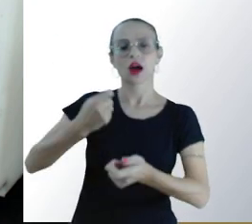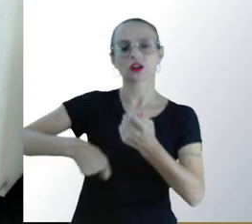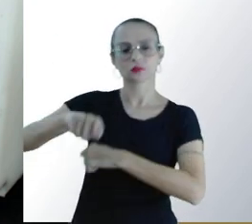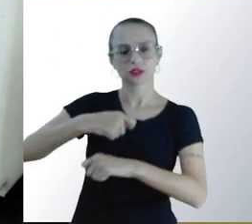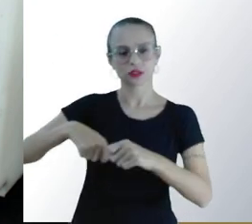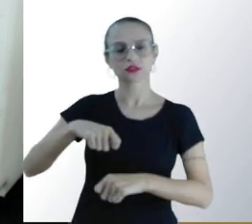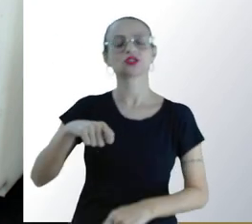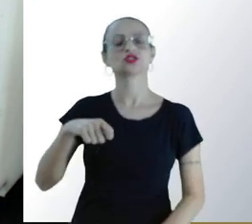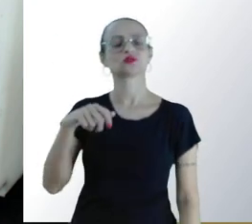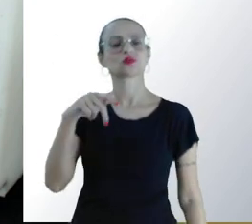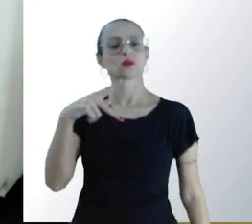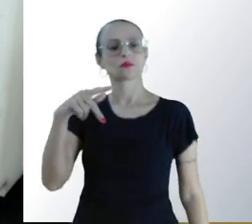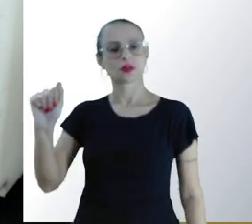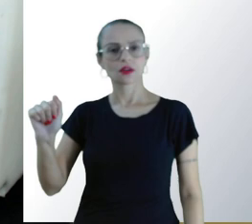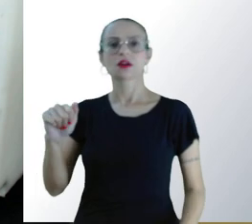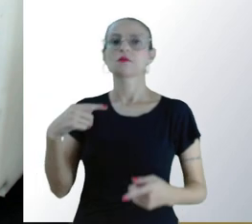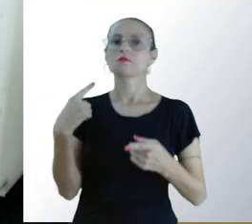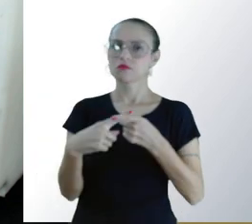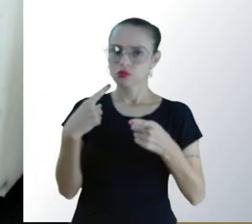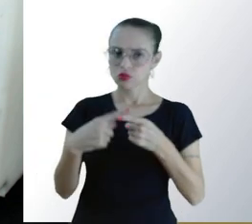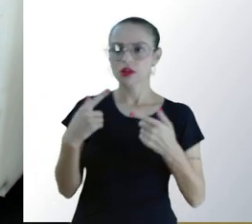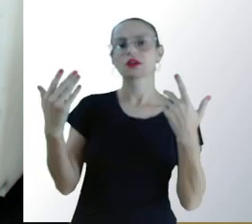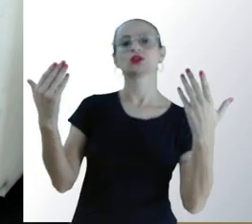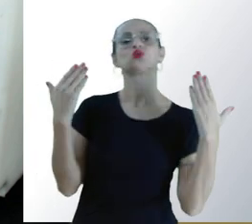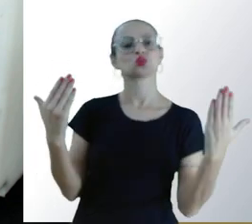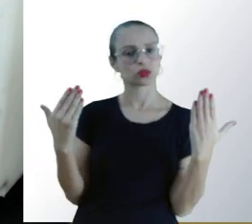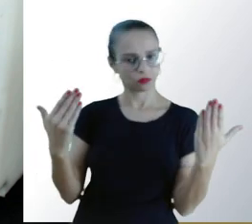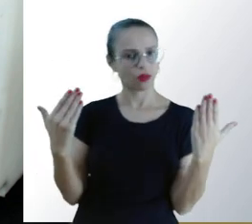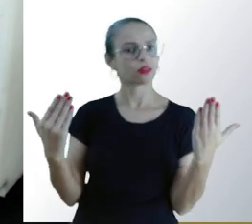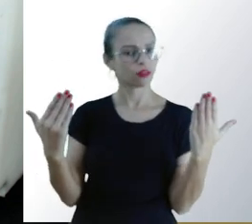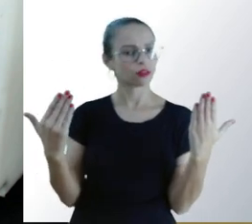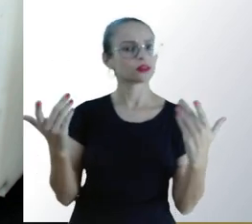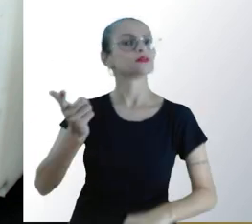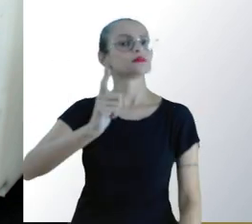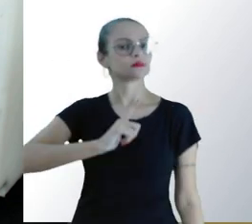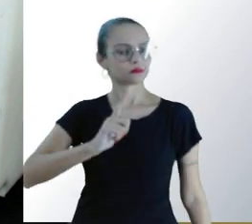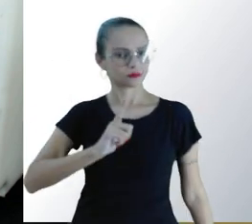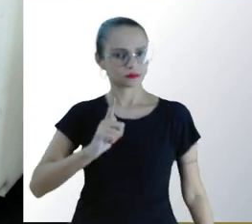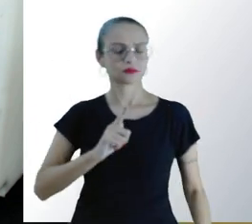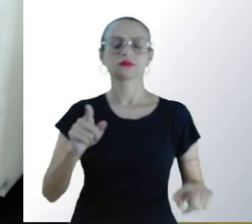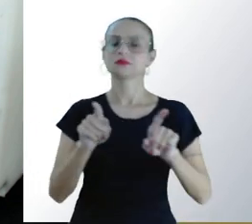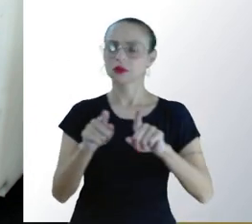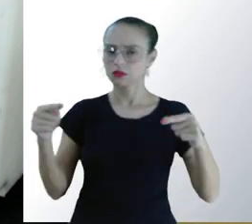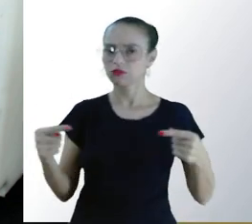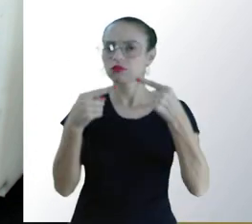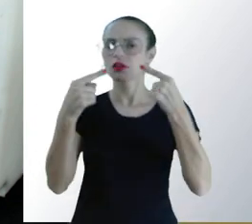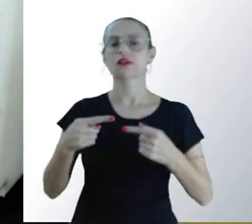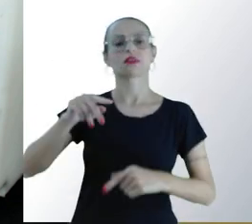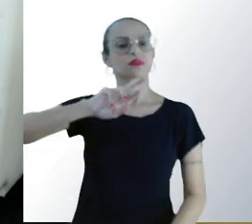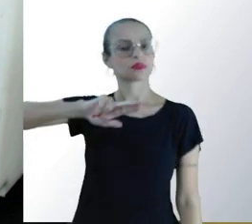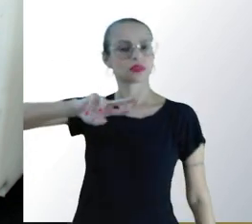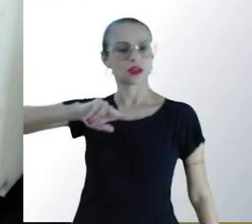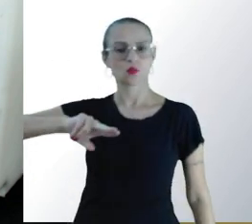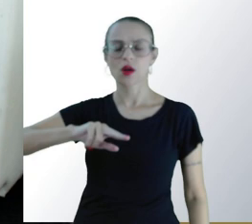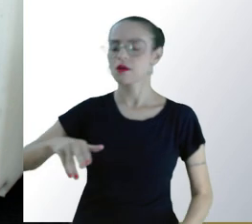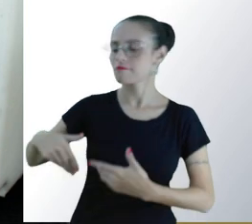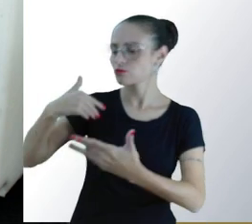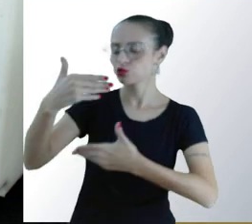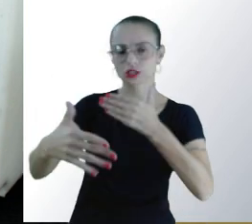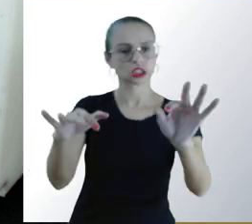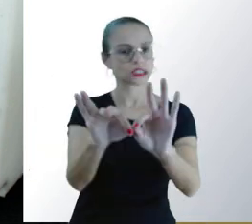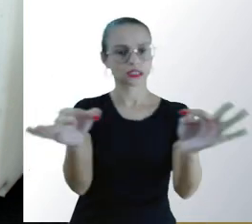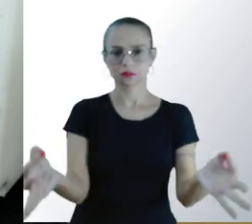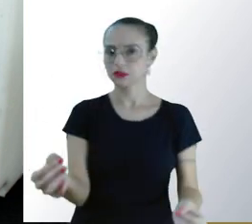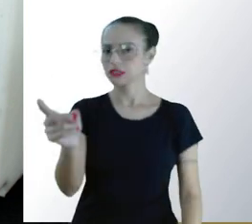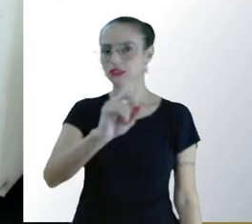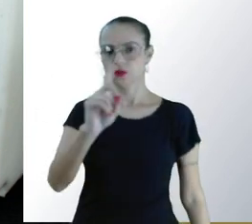vai trabalhar exatamente com a suspeita, né? E vai chegar ali no consenso, que não é um processo simples, como você disse,